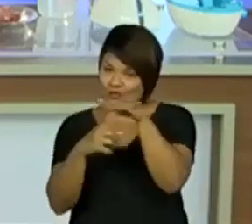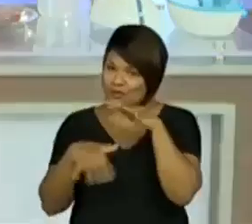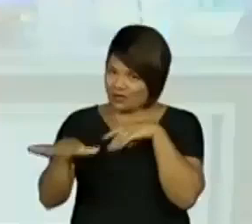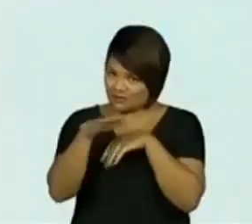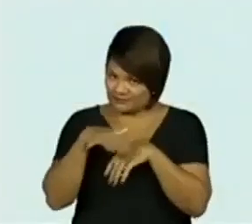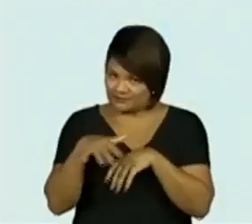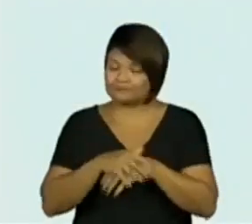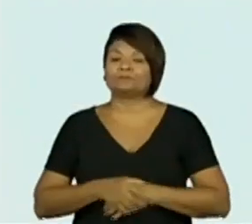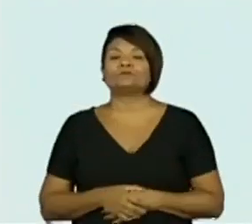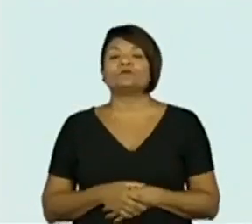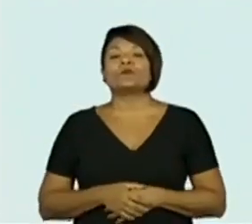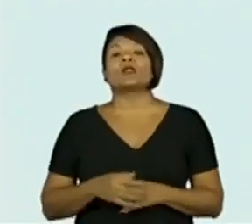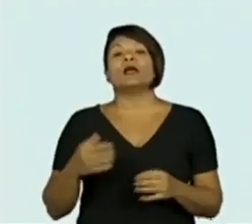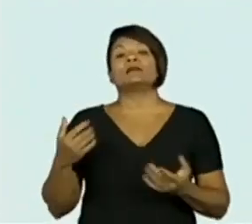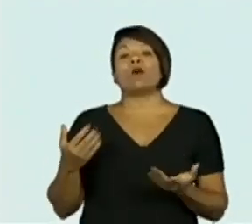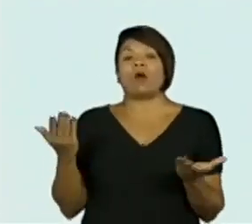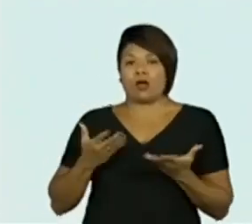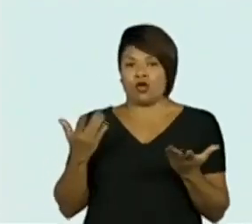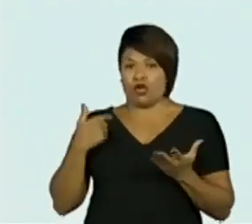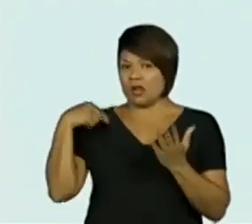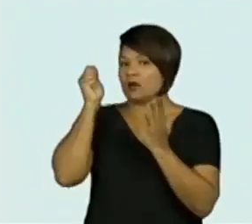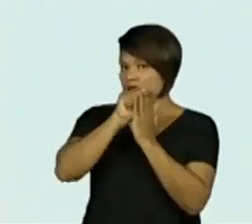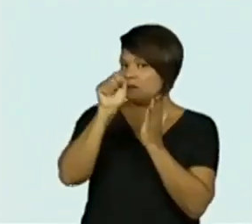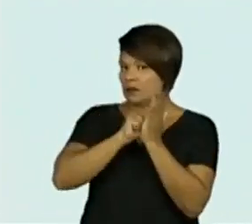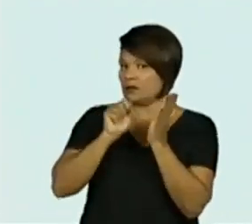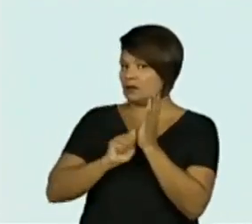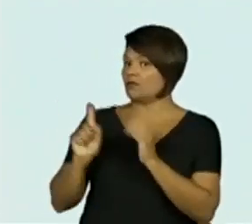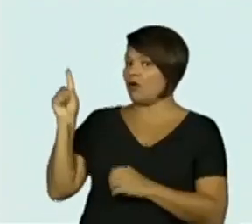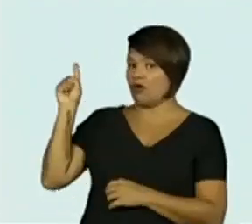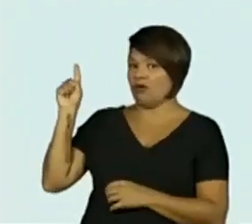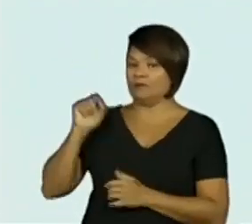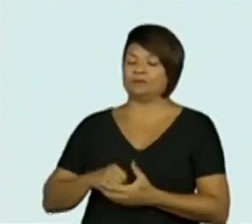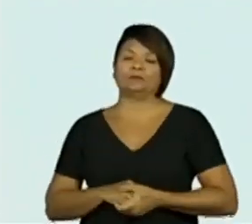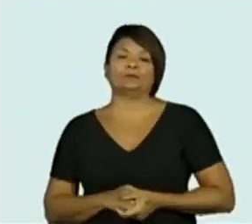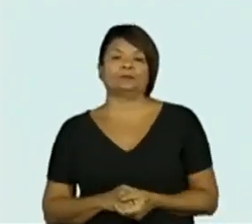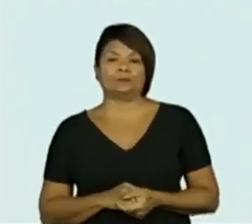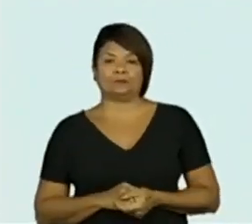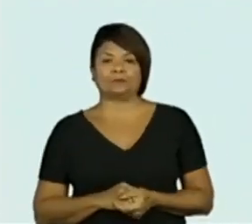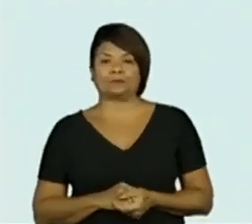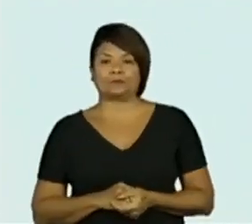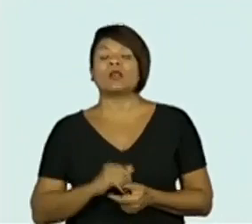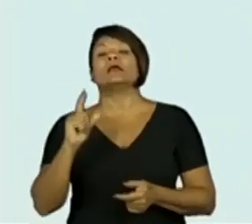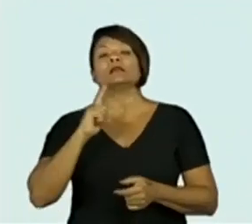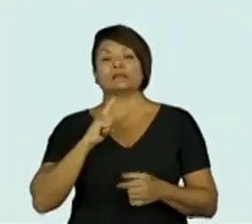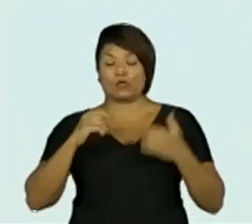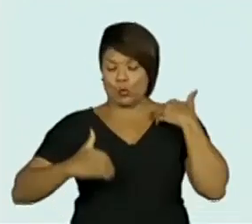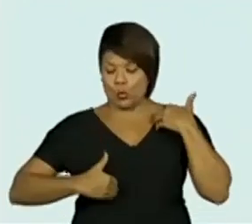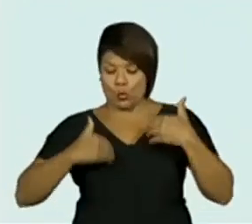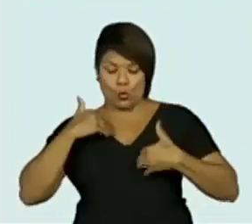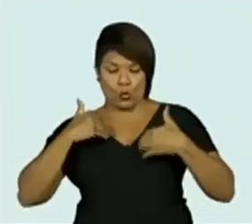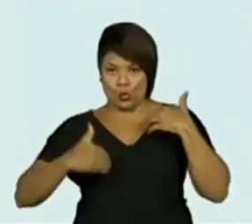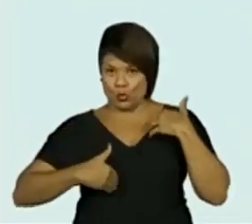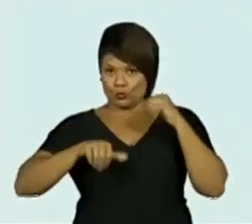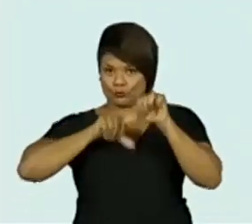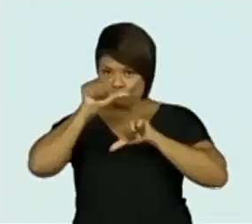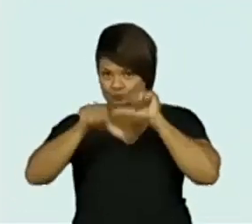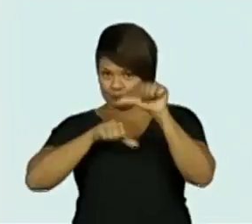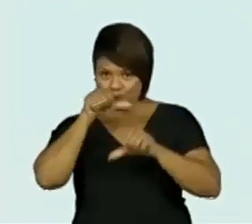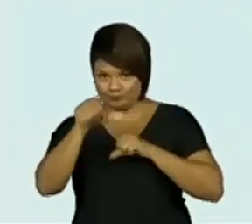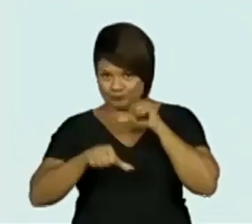temos, vou registrar para vocês, transformações no corpo,